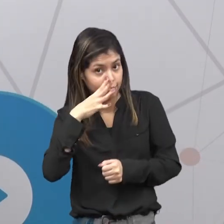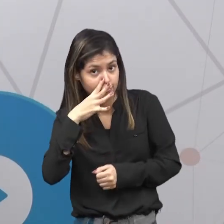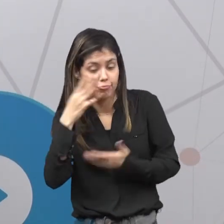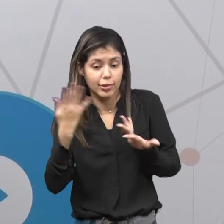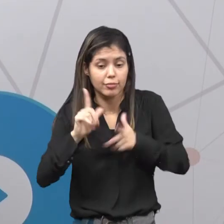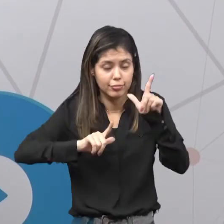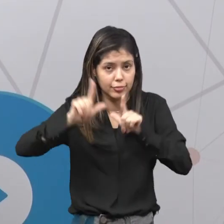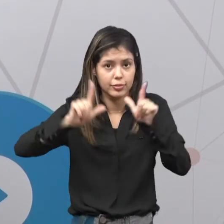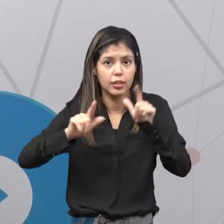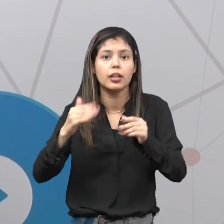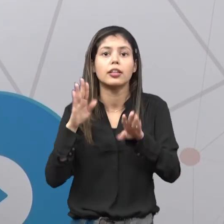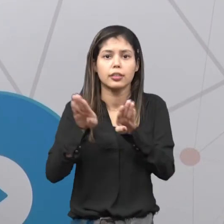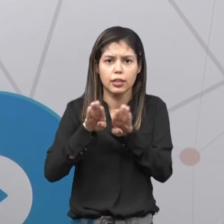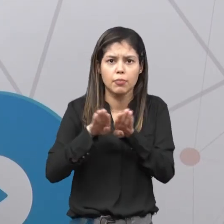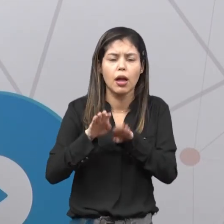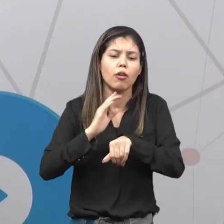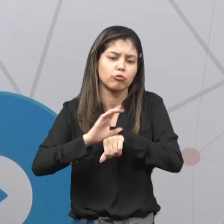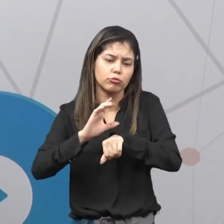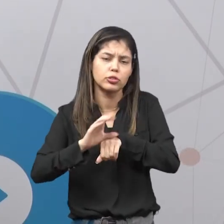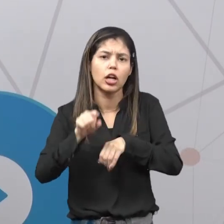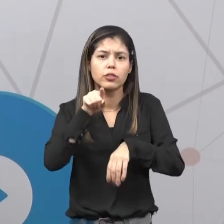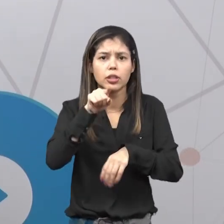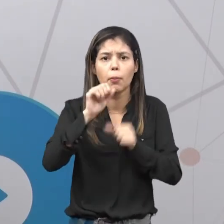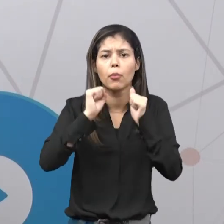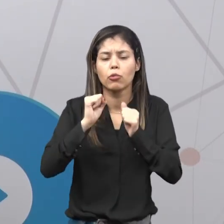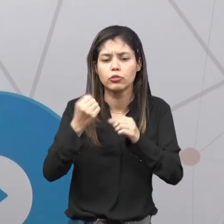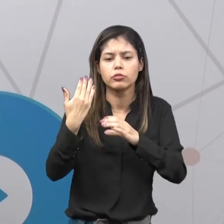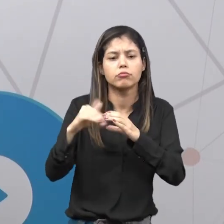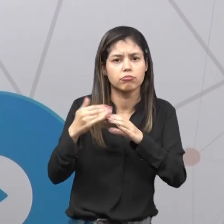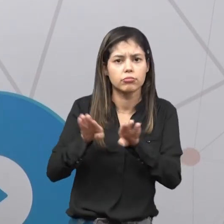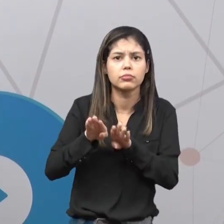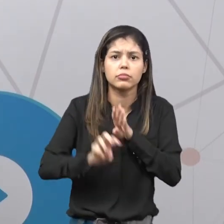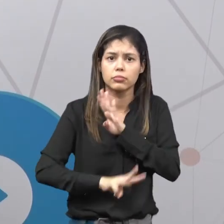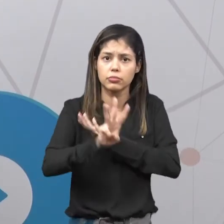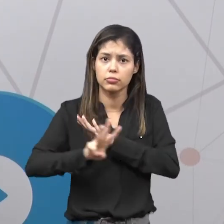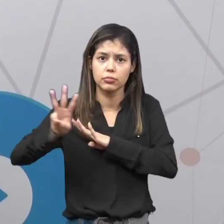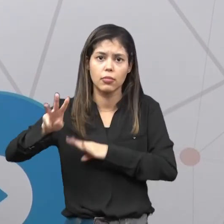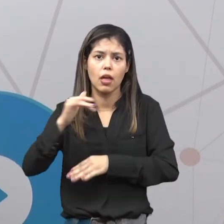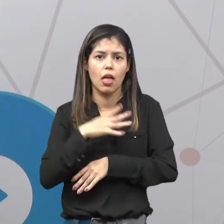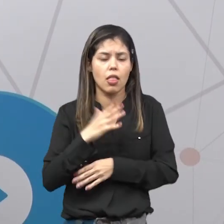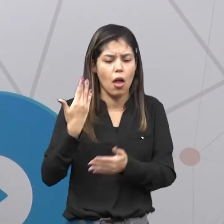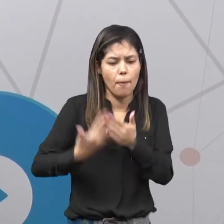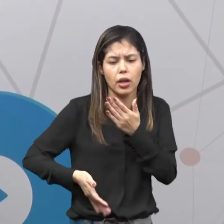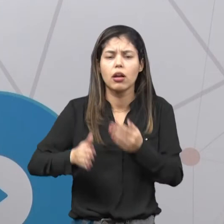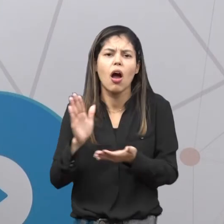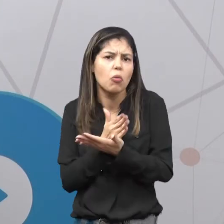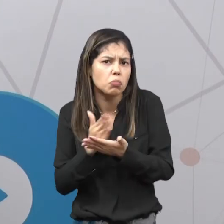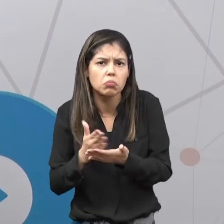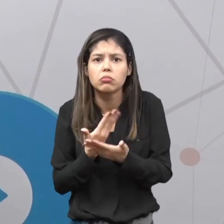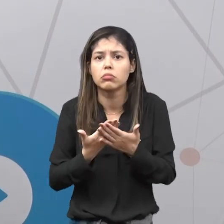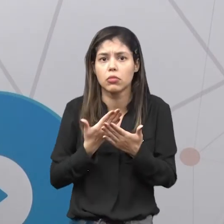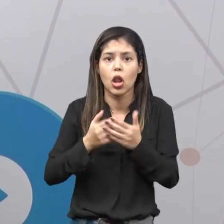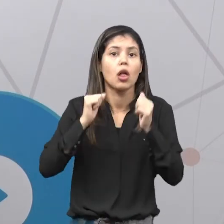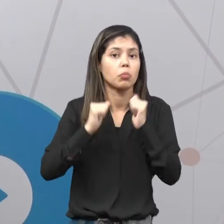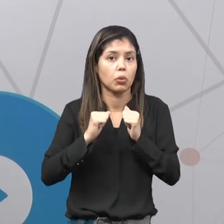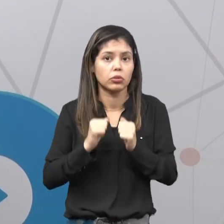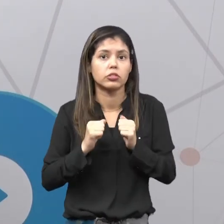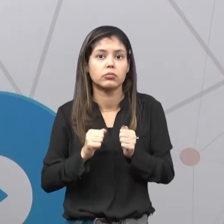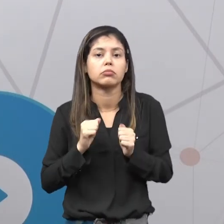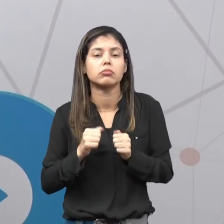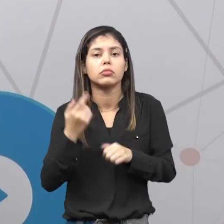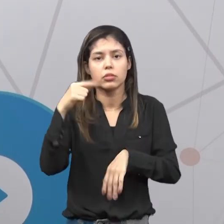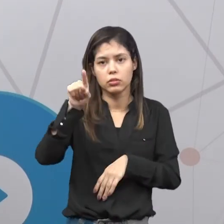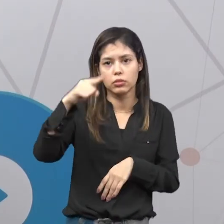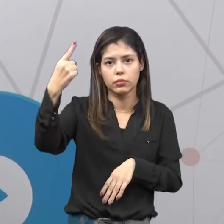pela TV e também alguns cursos. Então, vocês podem estar acessando essa plataforma. Caso você perca alguma aula, tá? Você pode acessar a